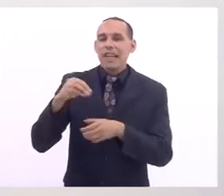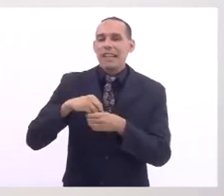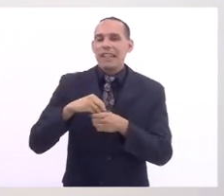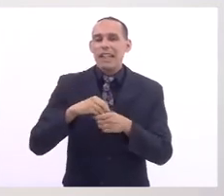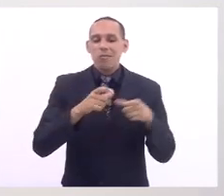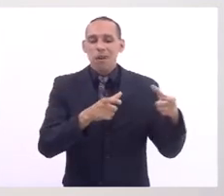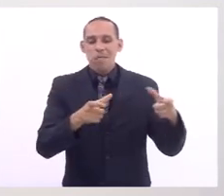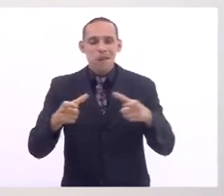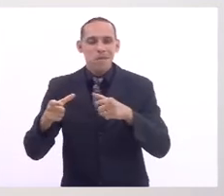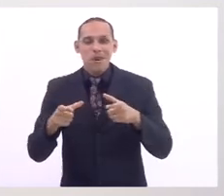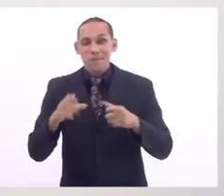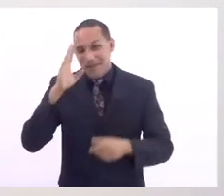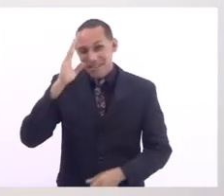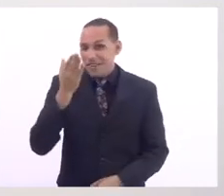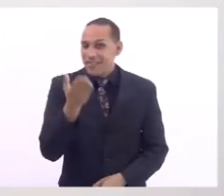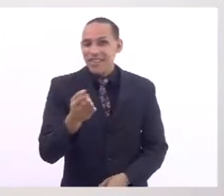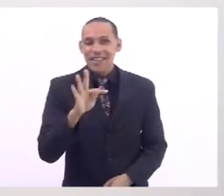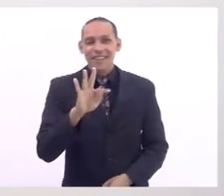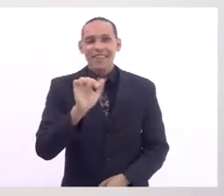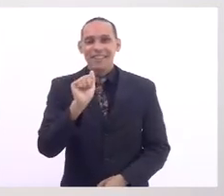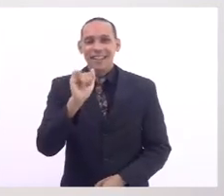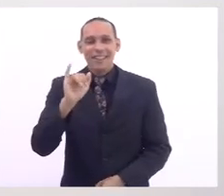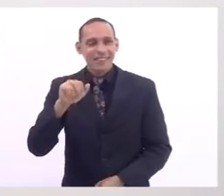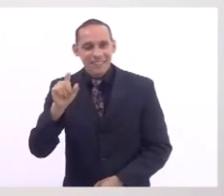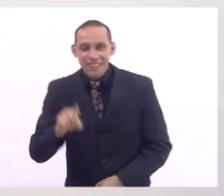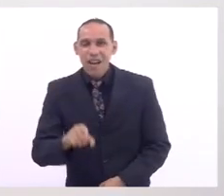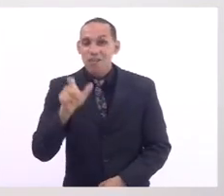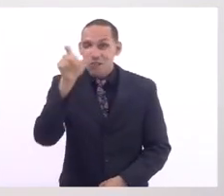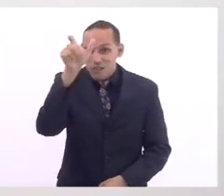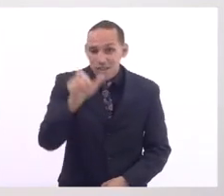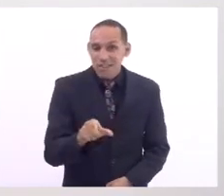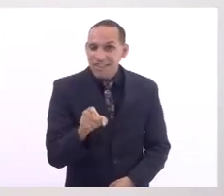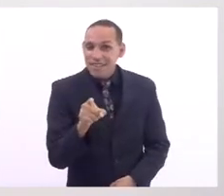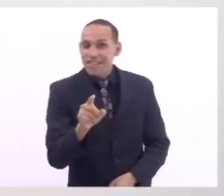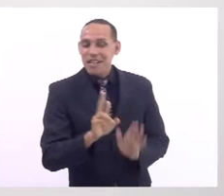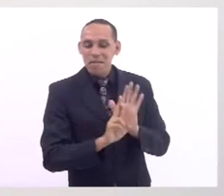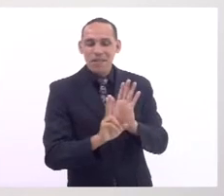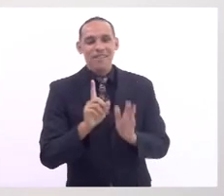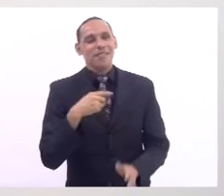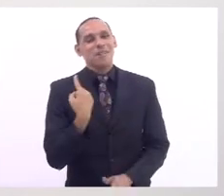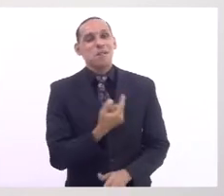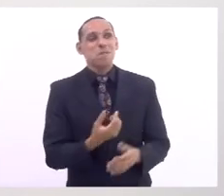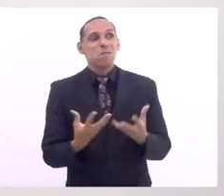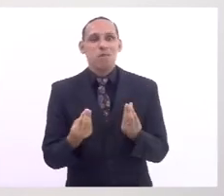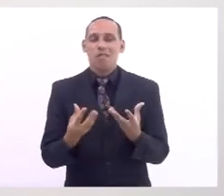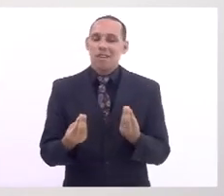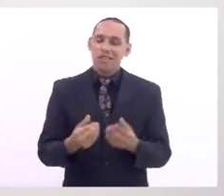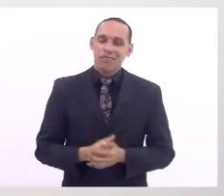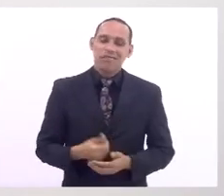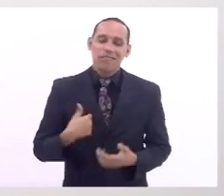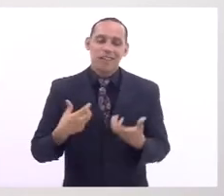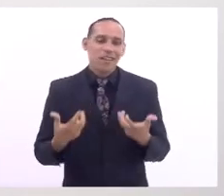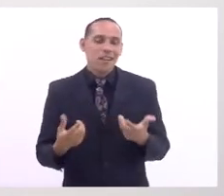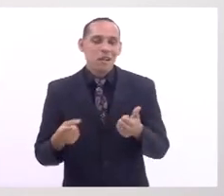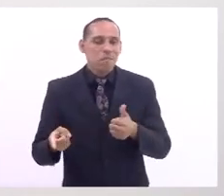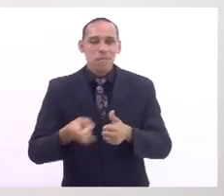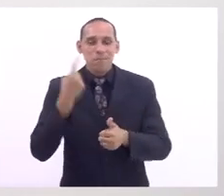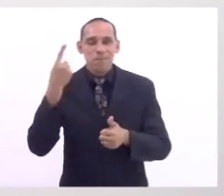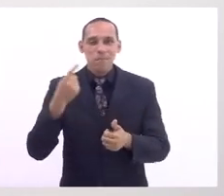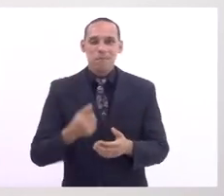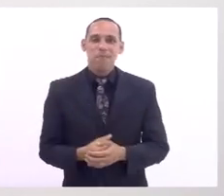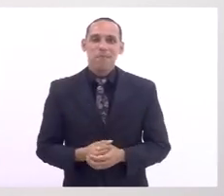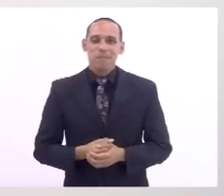sobretudo você Tainá você nos representa e nos representa muito e eu queria ir primeiro